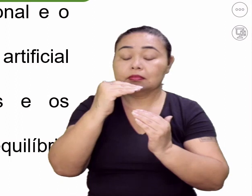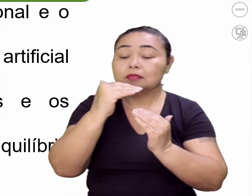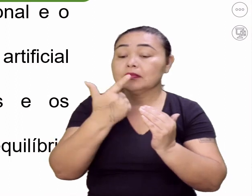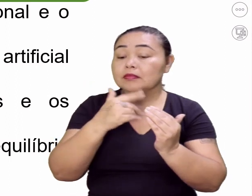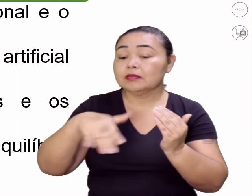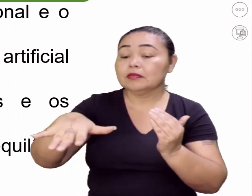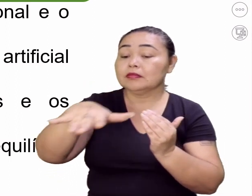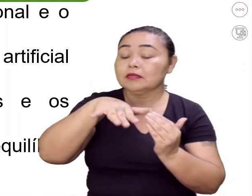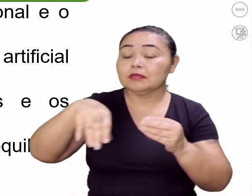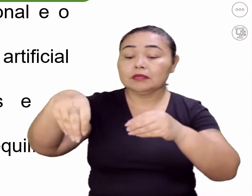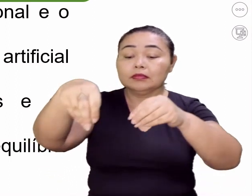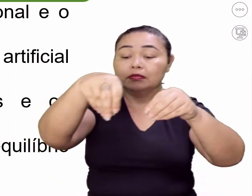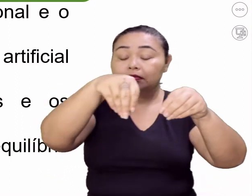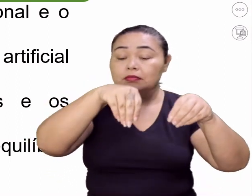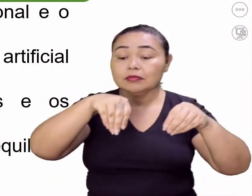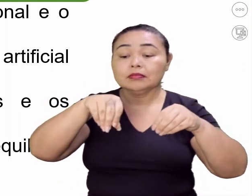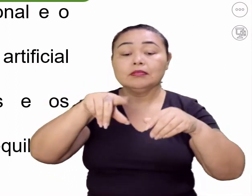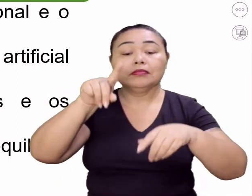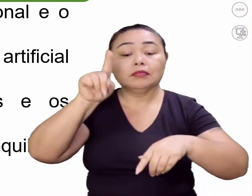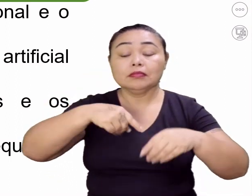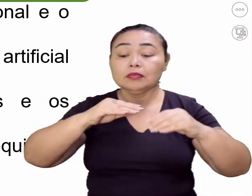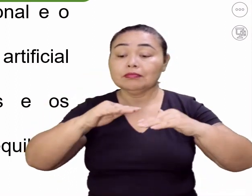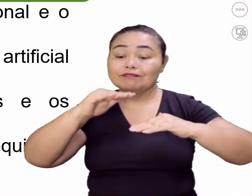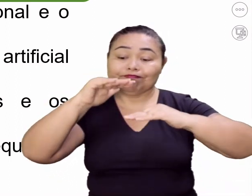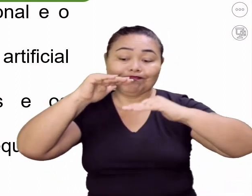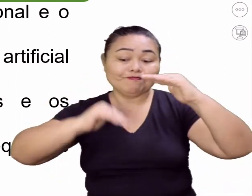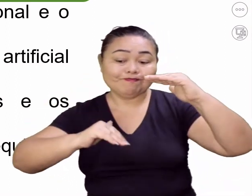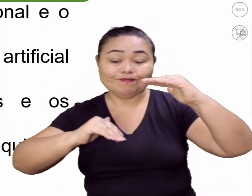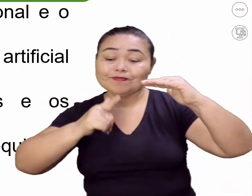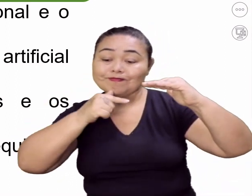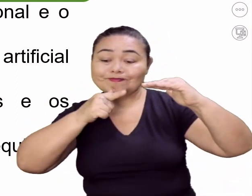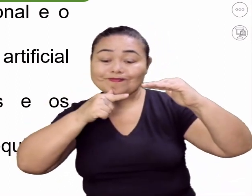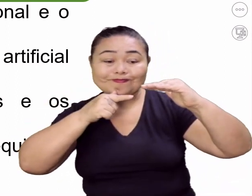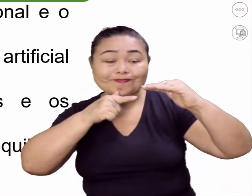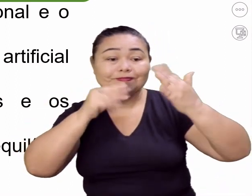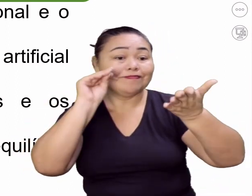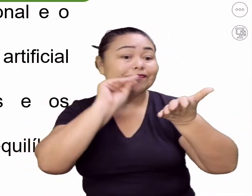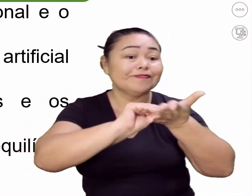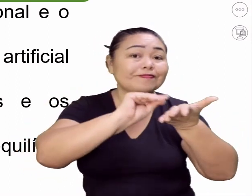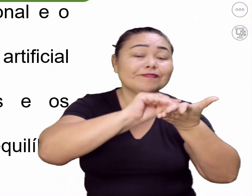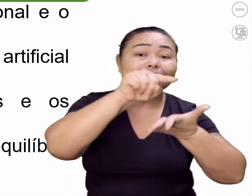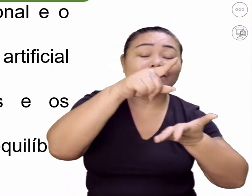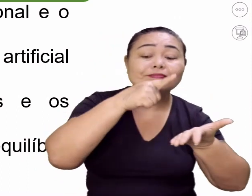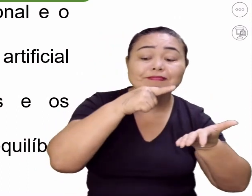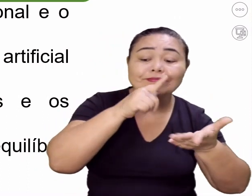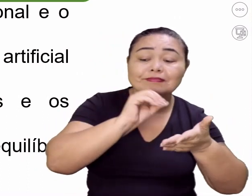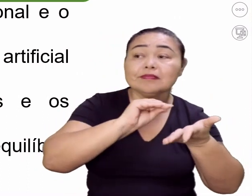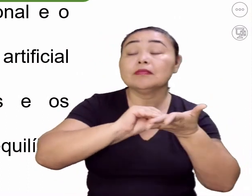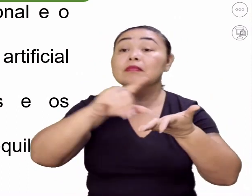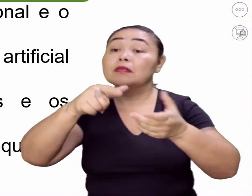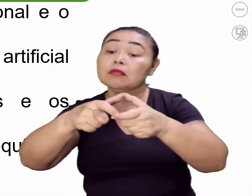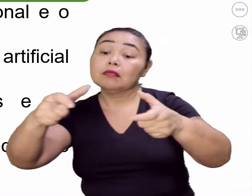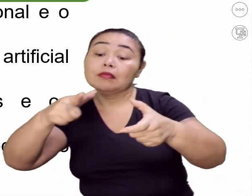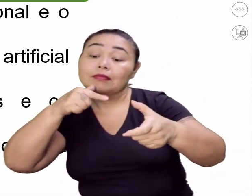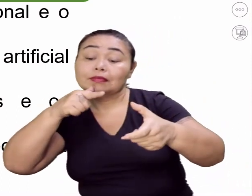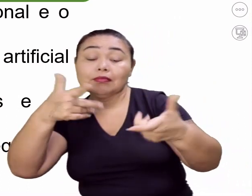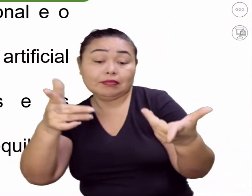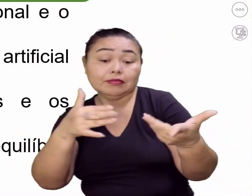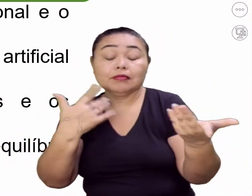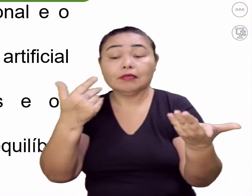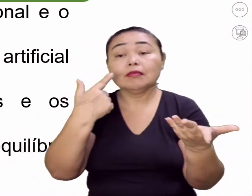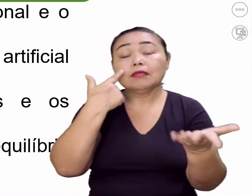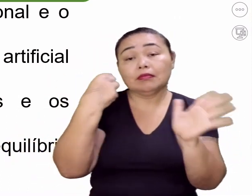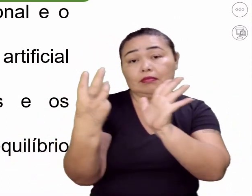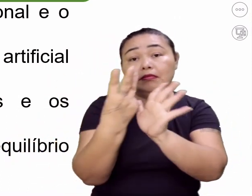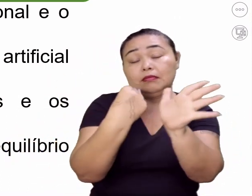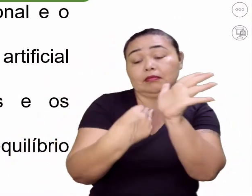ao território brasileiro, ela é desigual. Aquele mapa que você colocou na aula, Rogério,